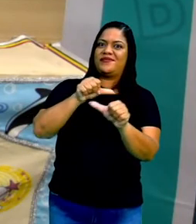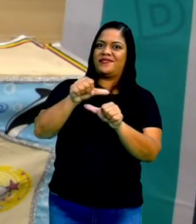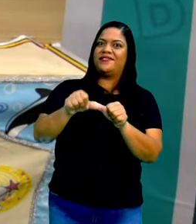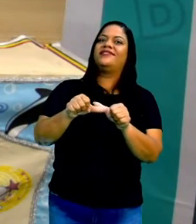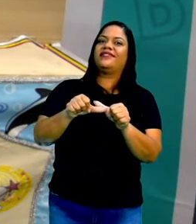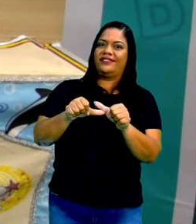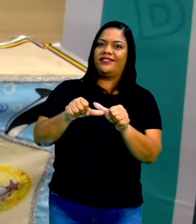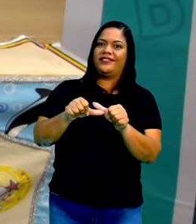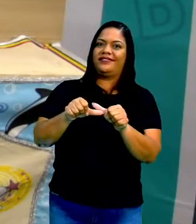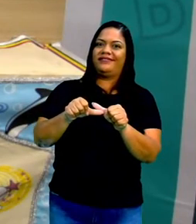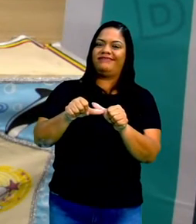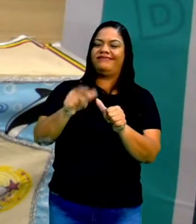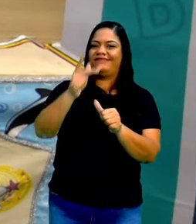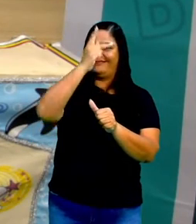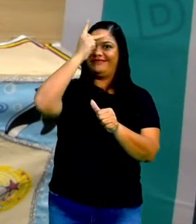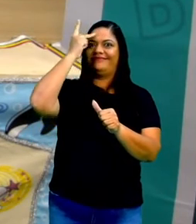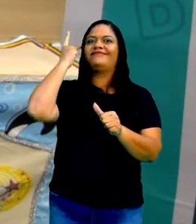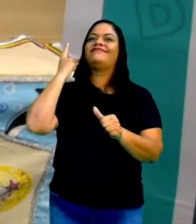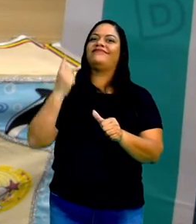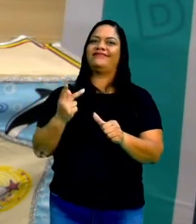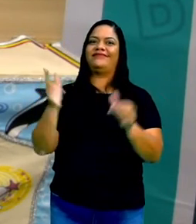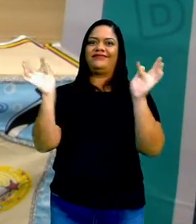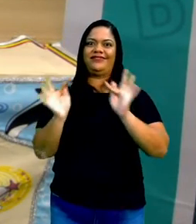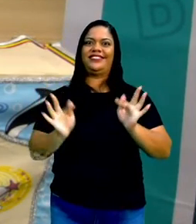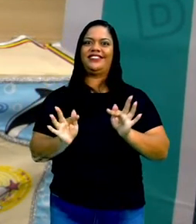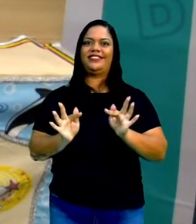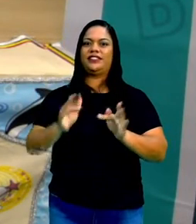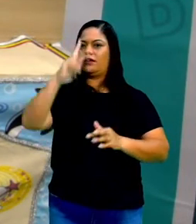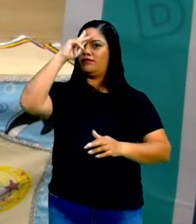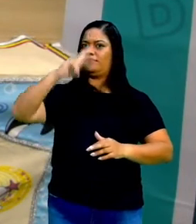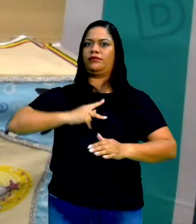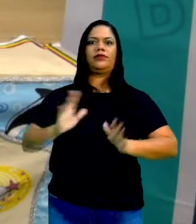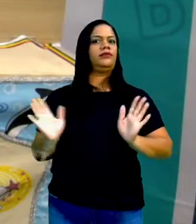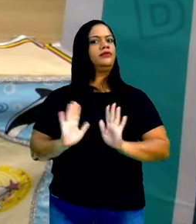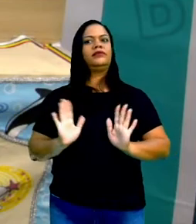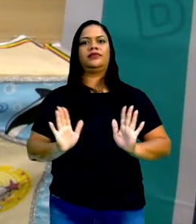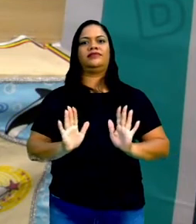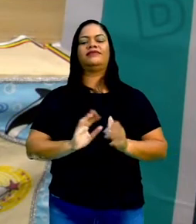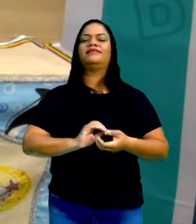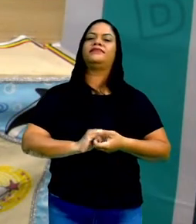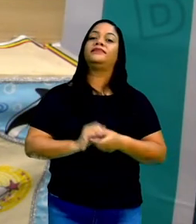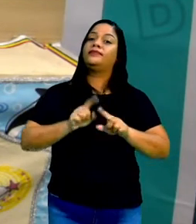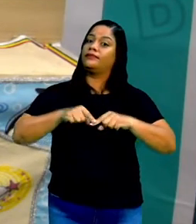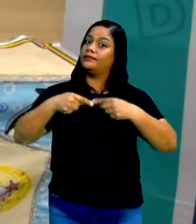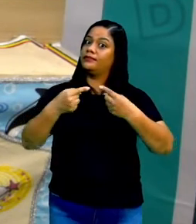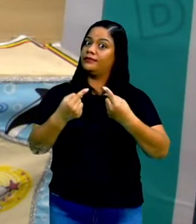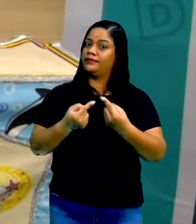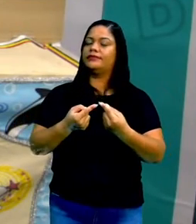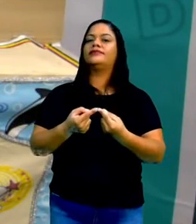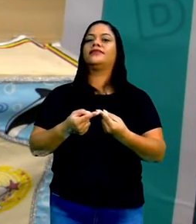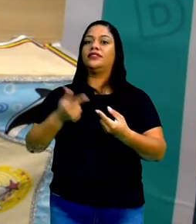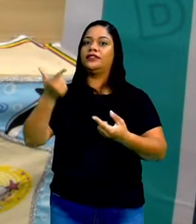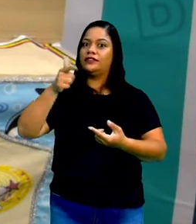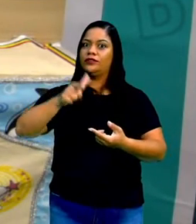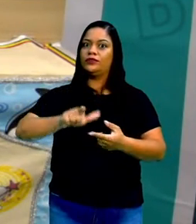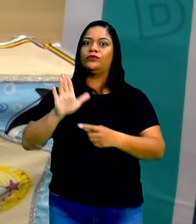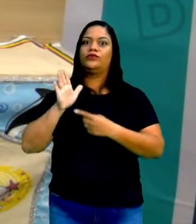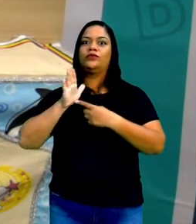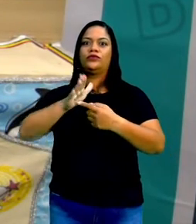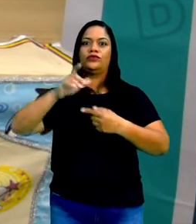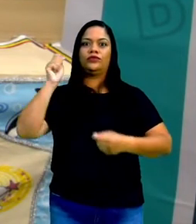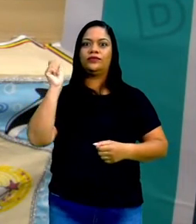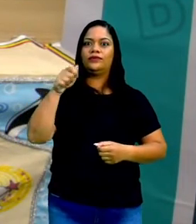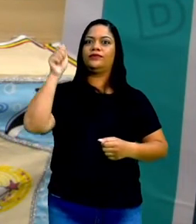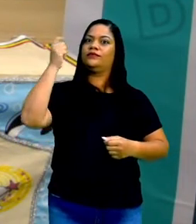as pessoas. Ele não mudou para agradar ele próprio, né, leiturinha? Então, a fada madrinha